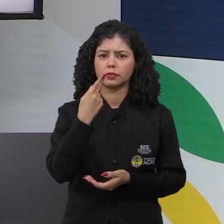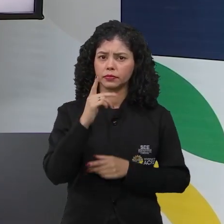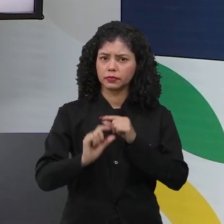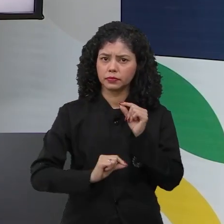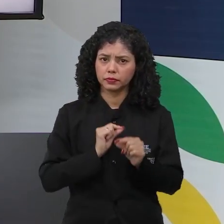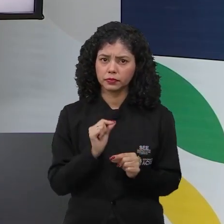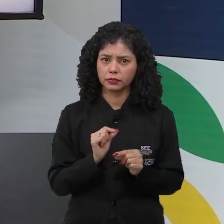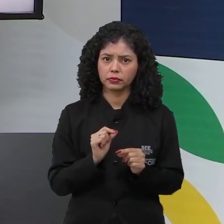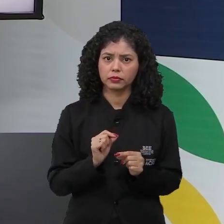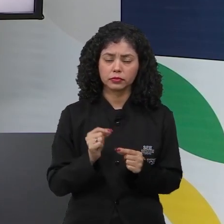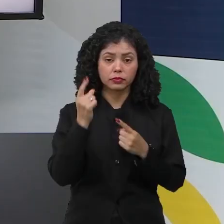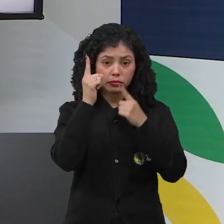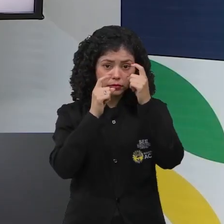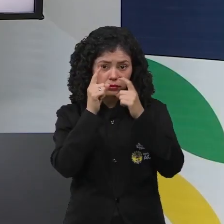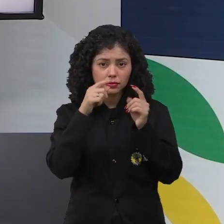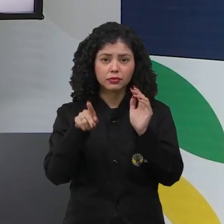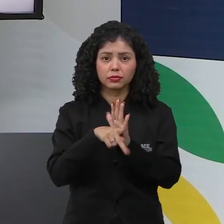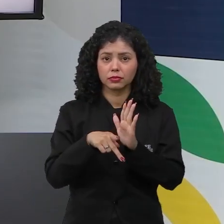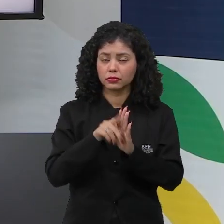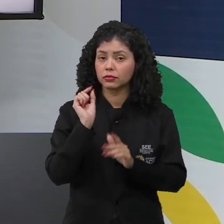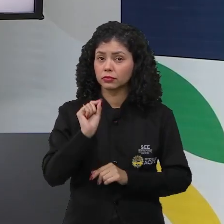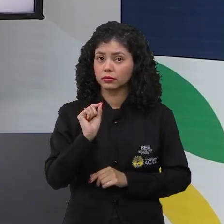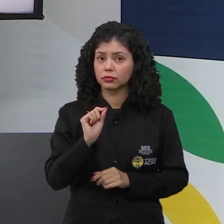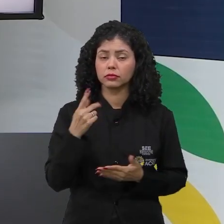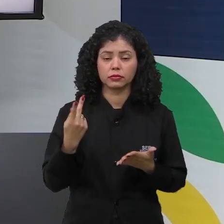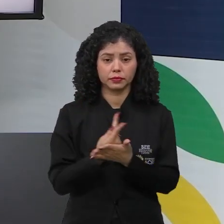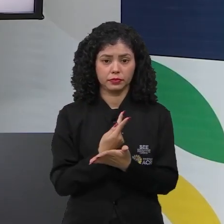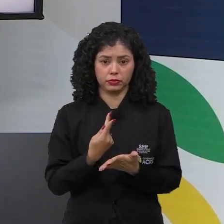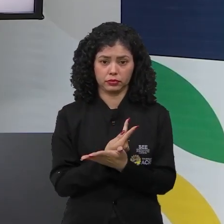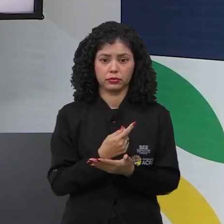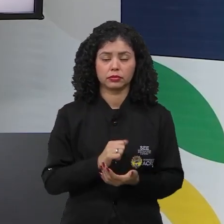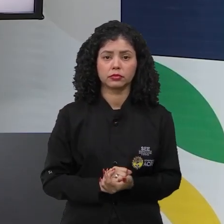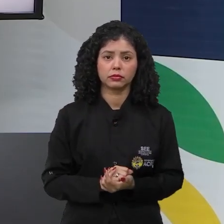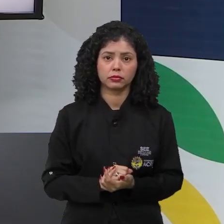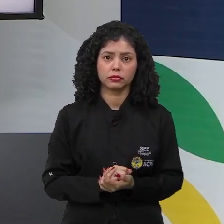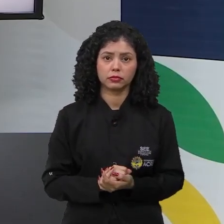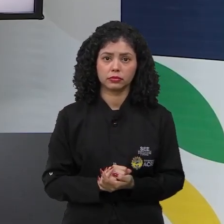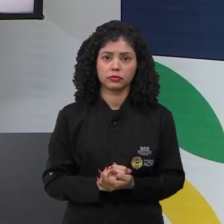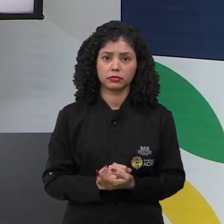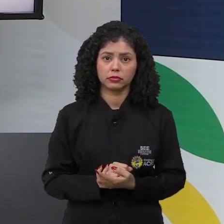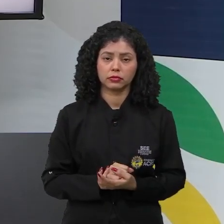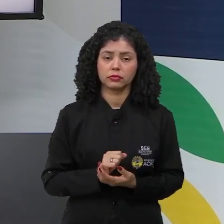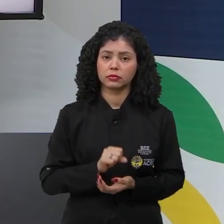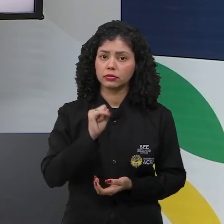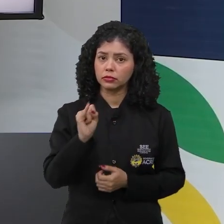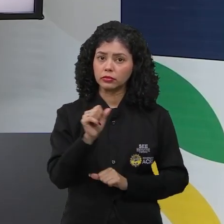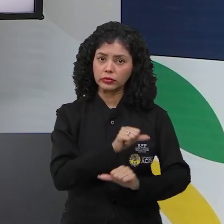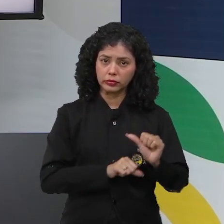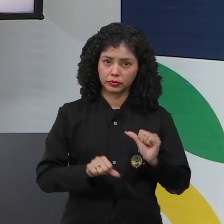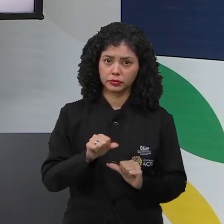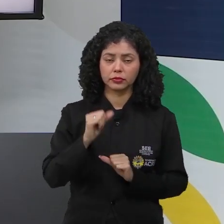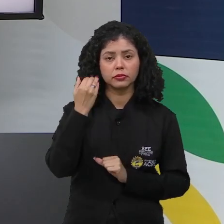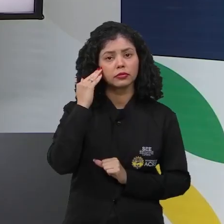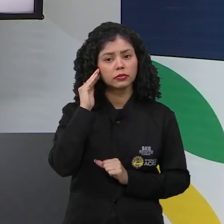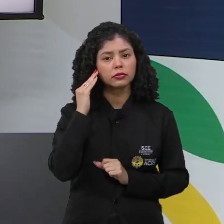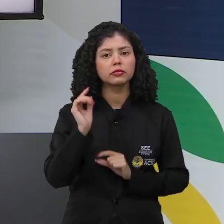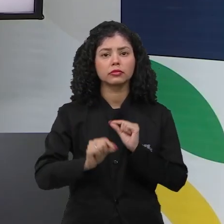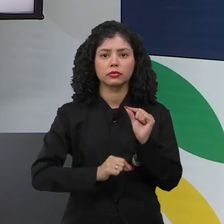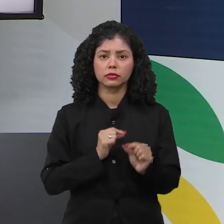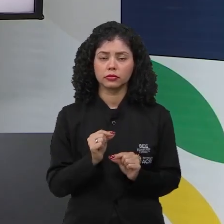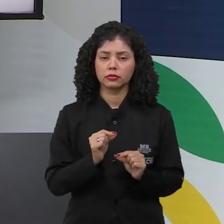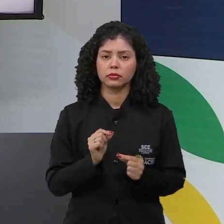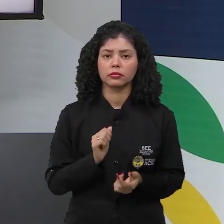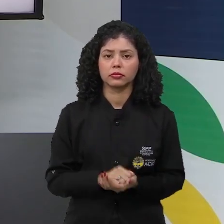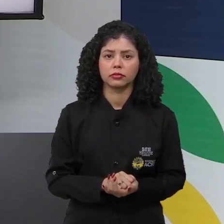que essa expressão, ela está errada. Pelo contrário, se você compreende o que